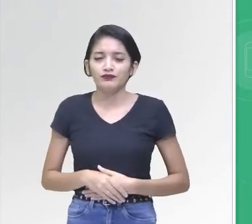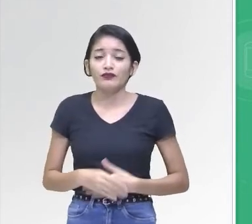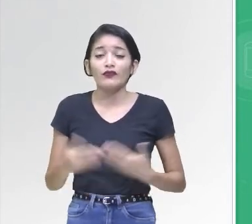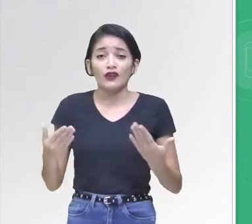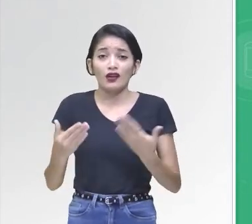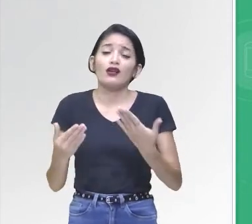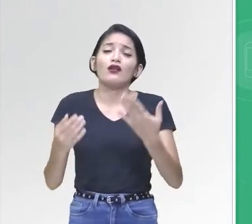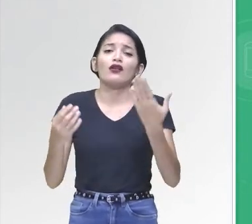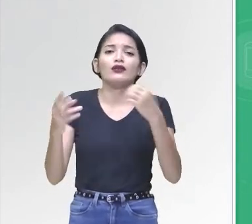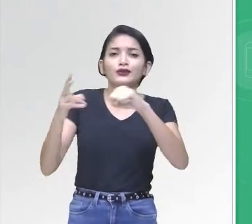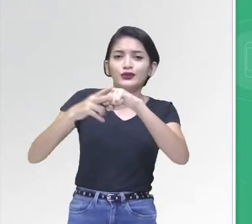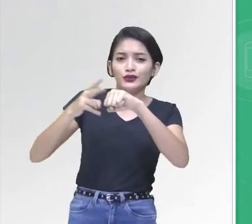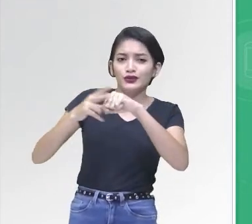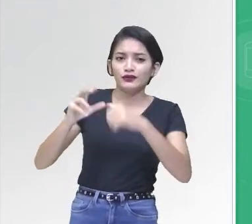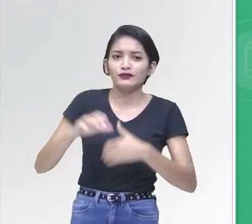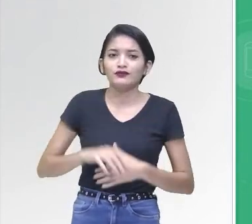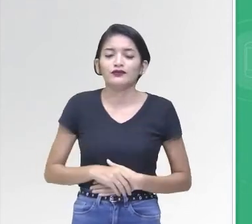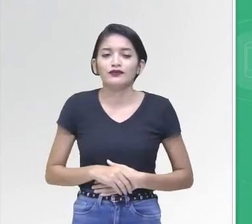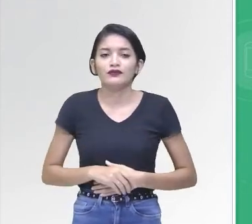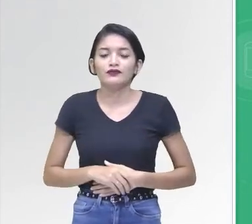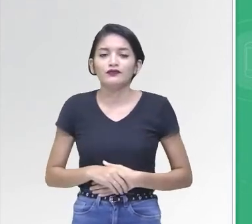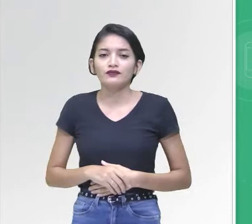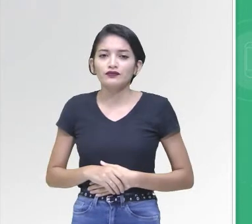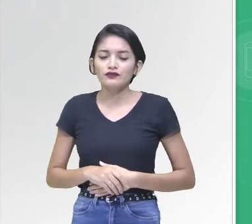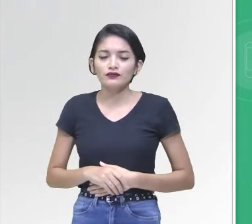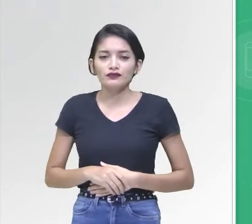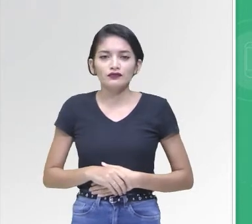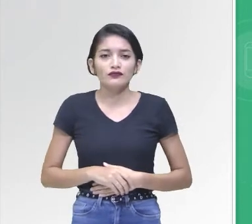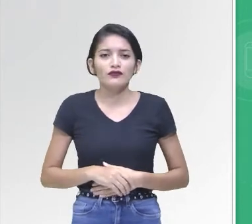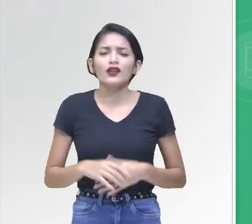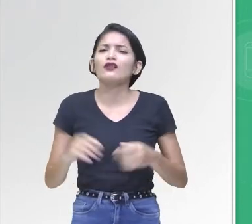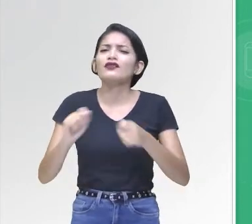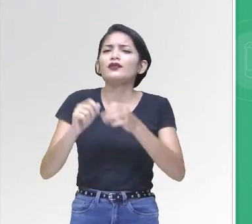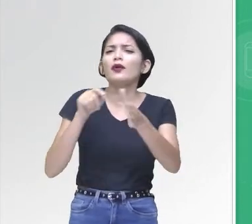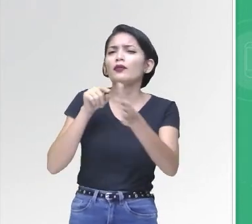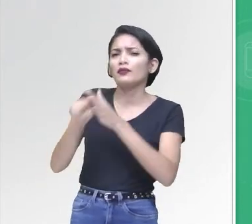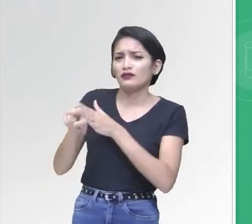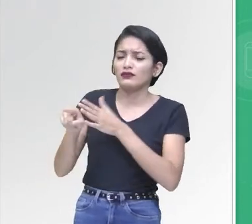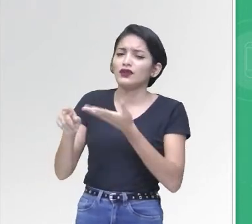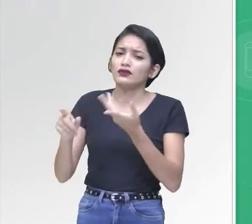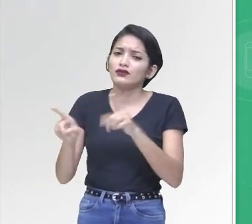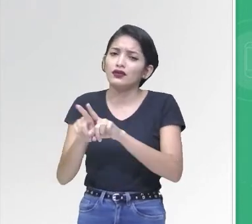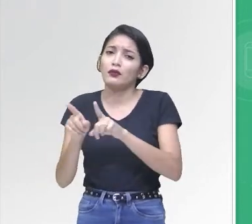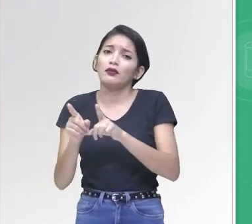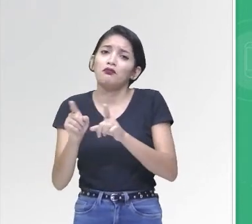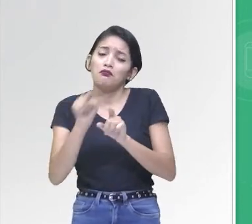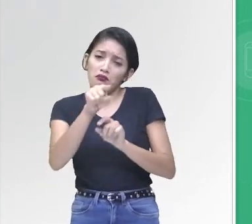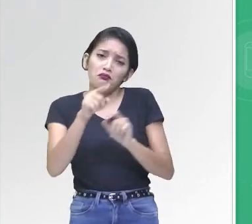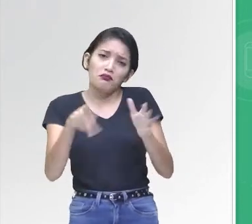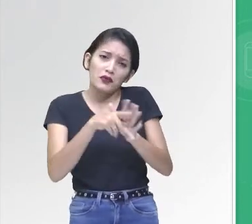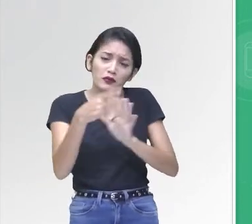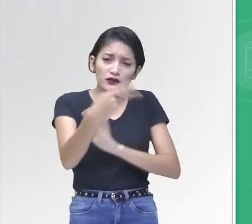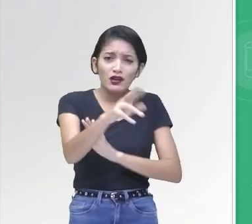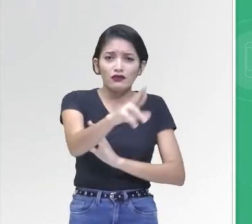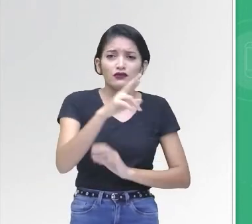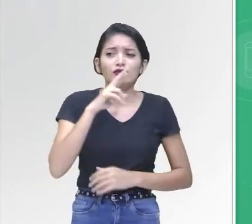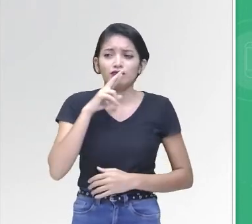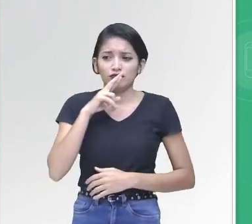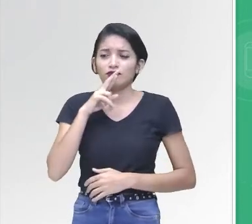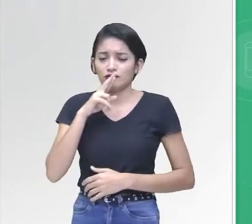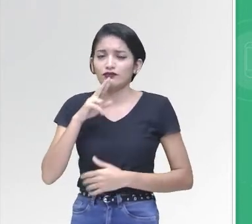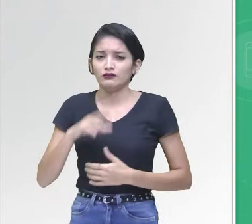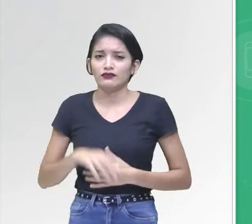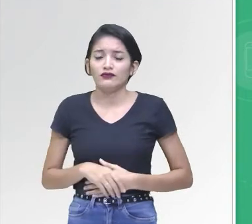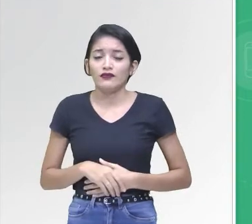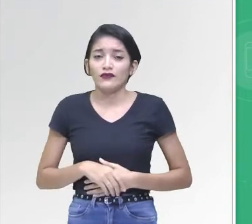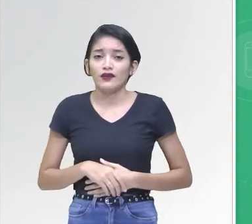os verbos. ¿Qué haces en las clases de español? É uma pergunta que alguém, eu estou direcionando a você, e você vai responder na primeira pessoa, né? Aí